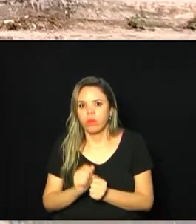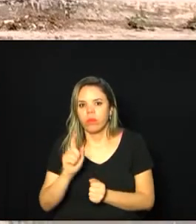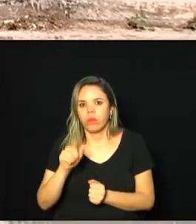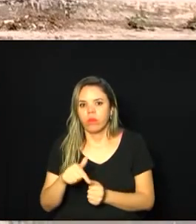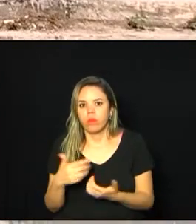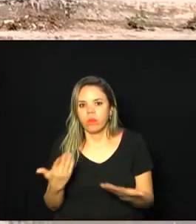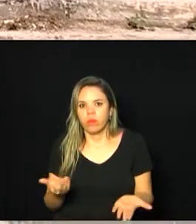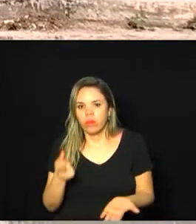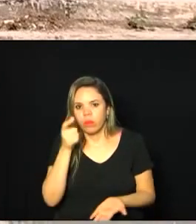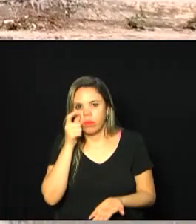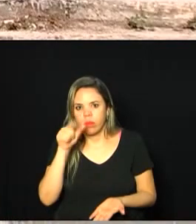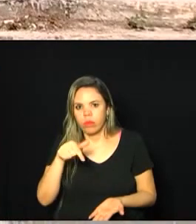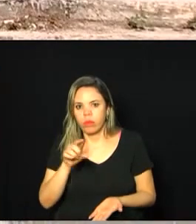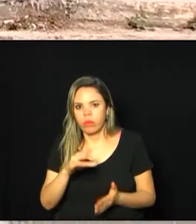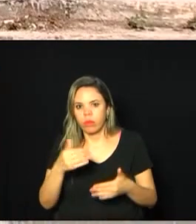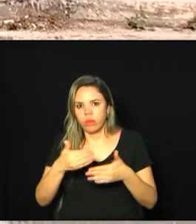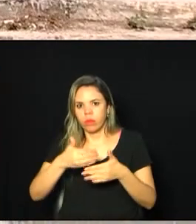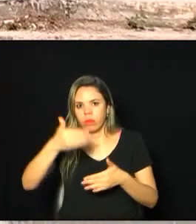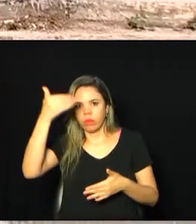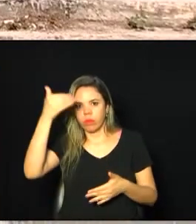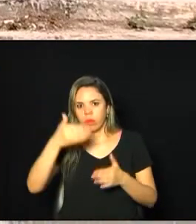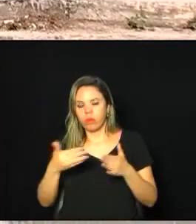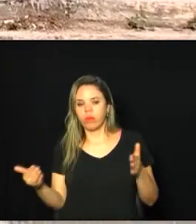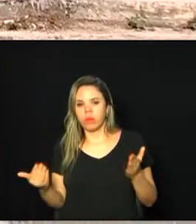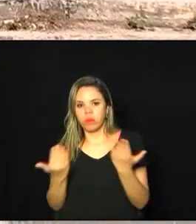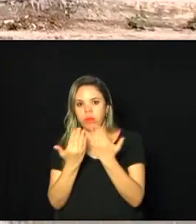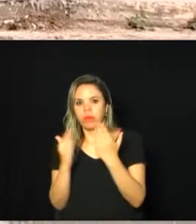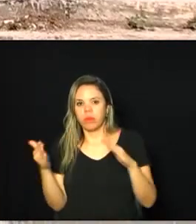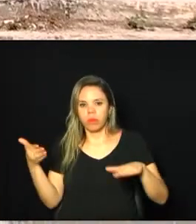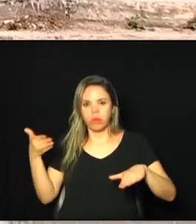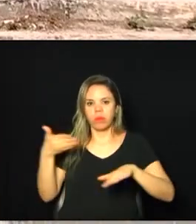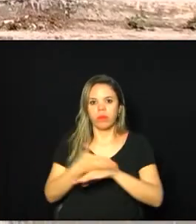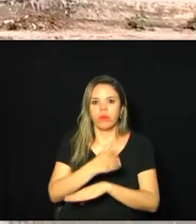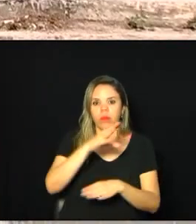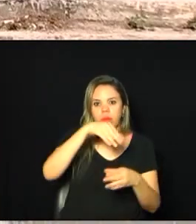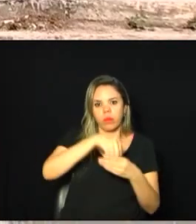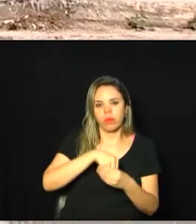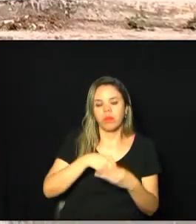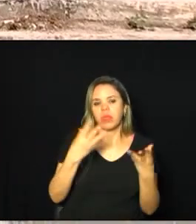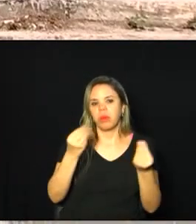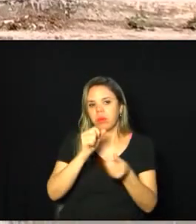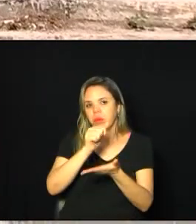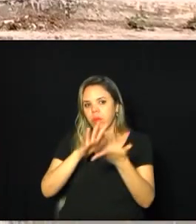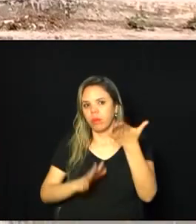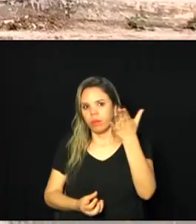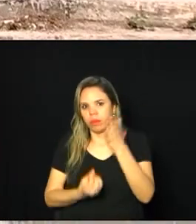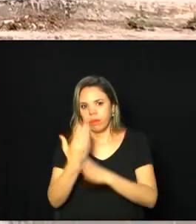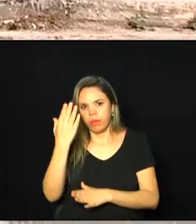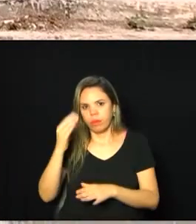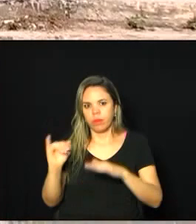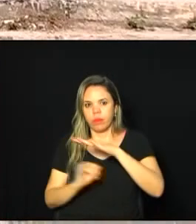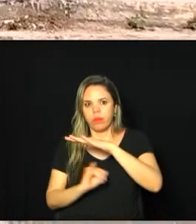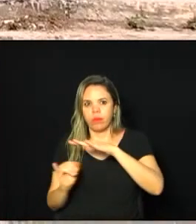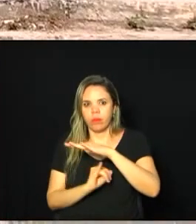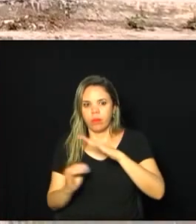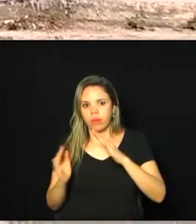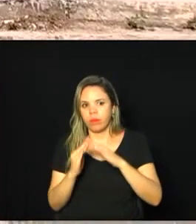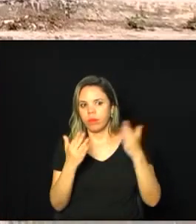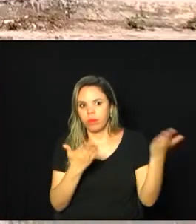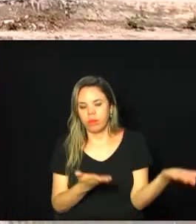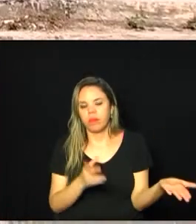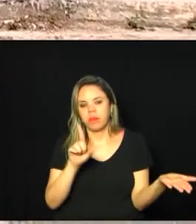Nilza, a gente está vendo só a fachada, mas ali da porta para dentro, muita atividade acontece na ONG Casa do Pavão?